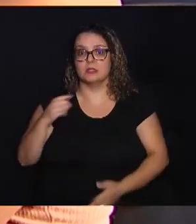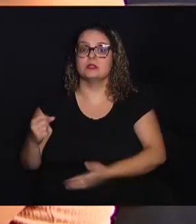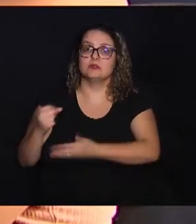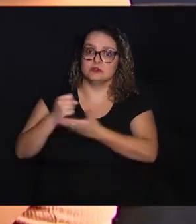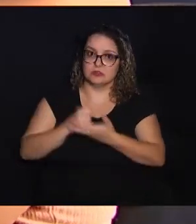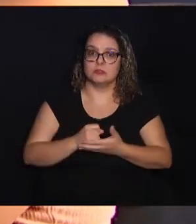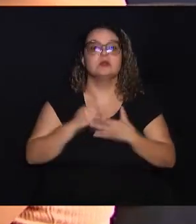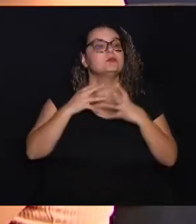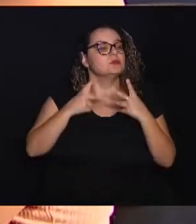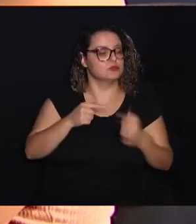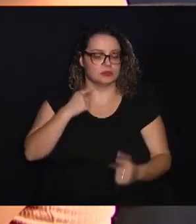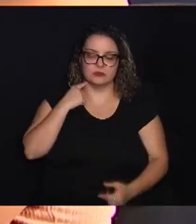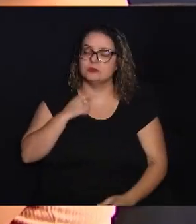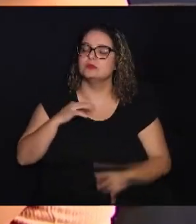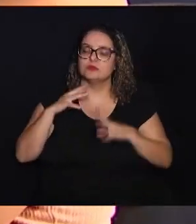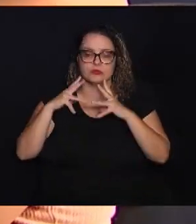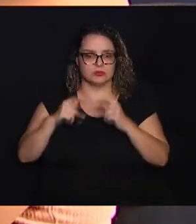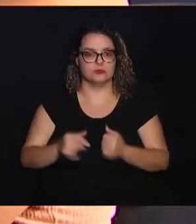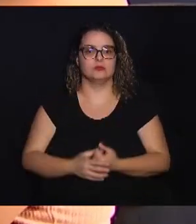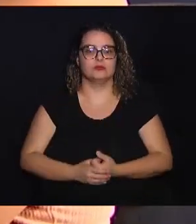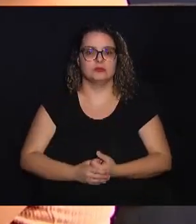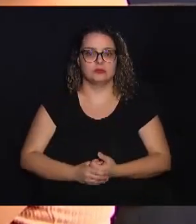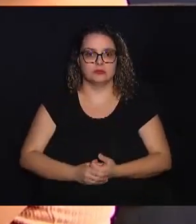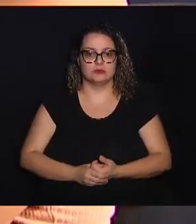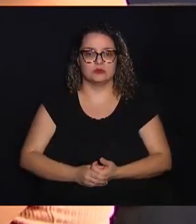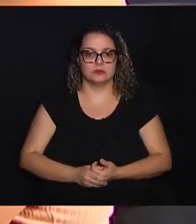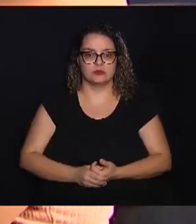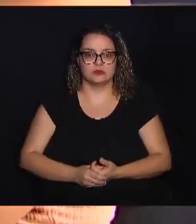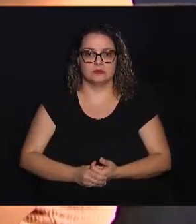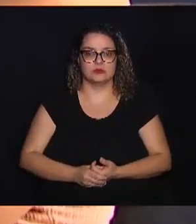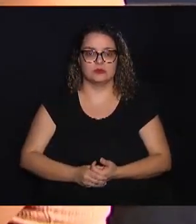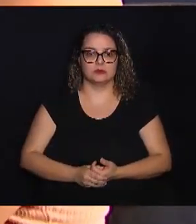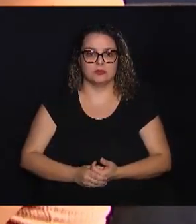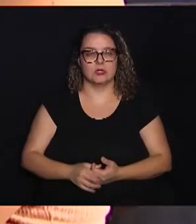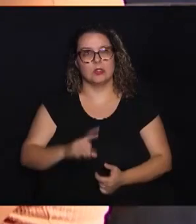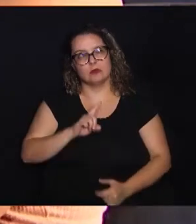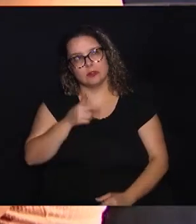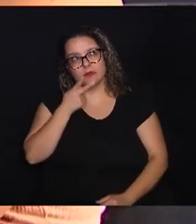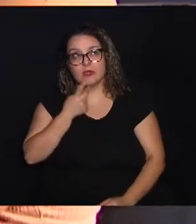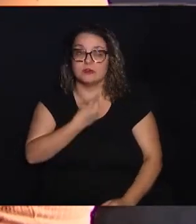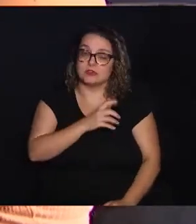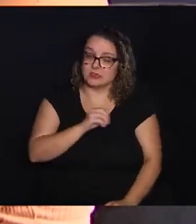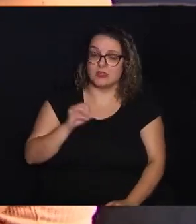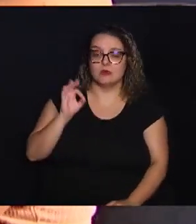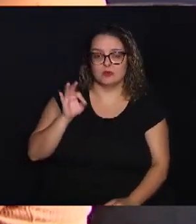Tudo de Minas, tudo. Tá. Eu não diria que 100% do que eu